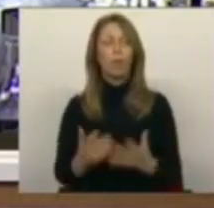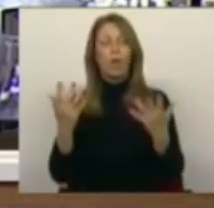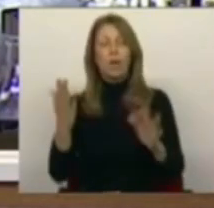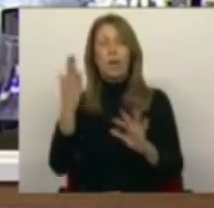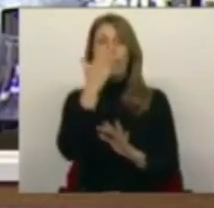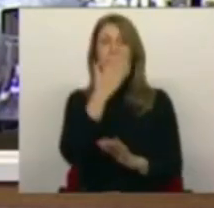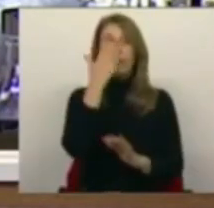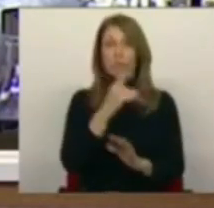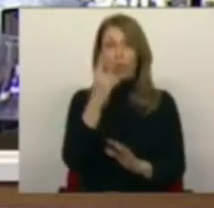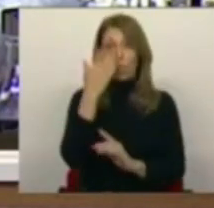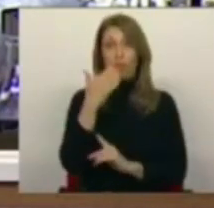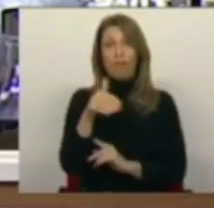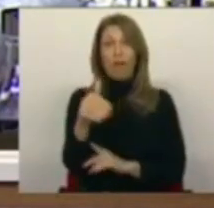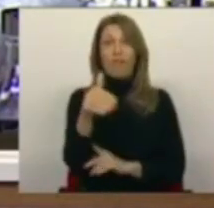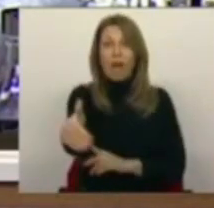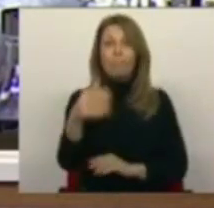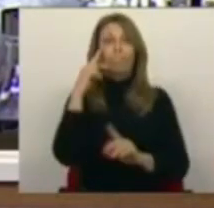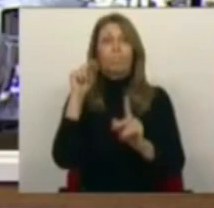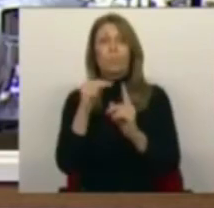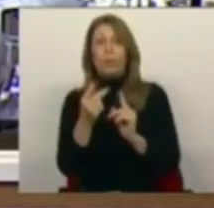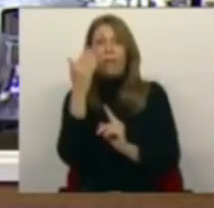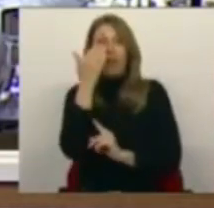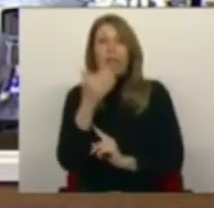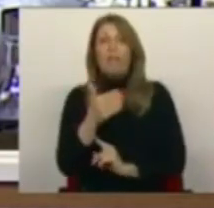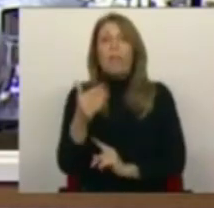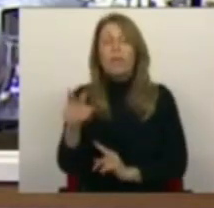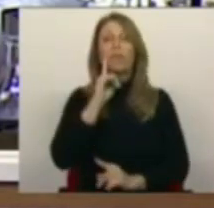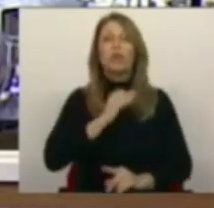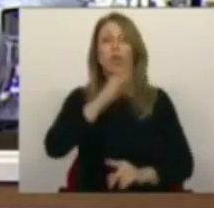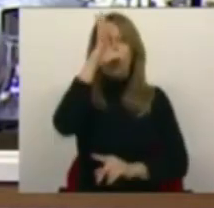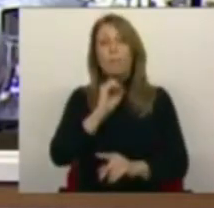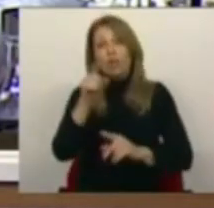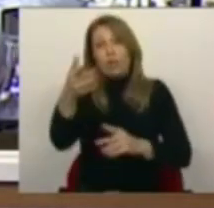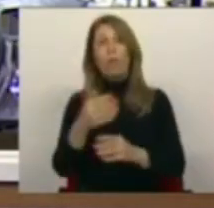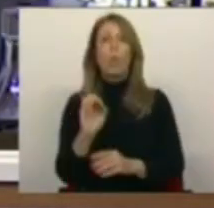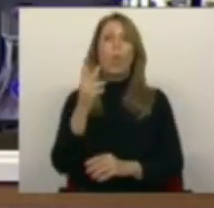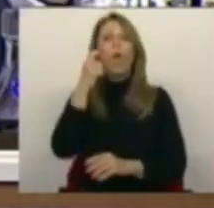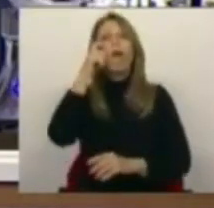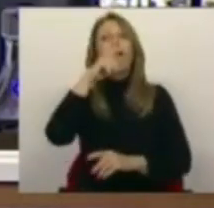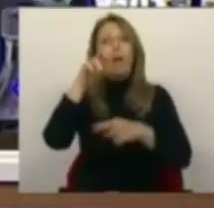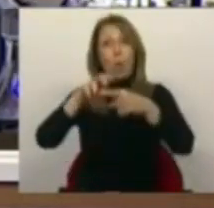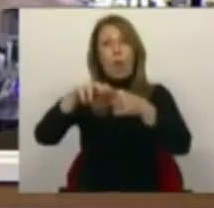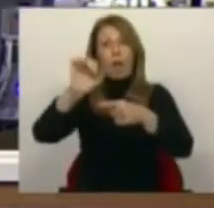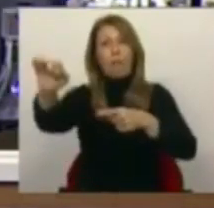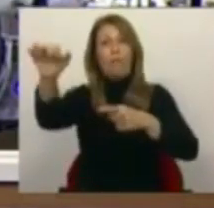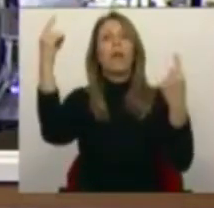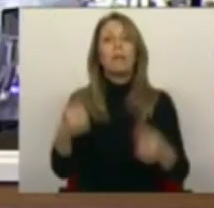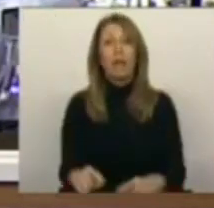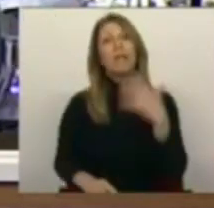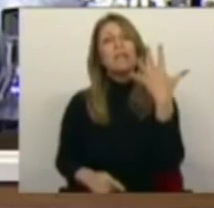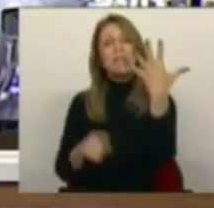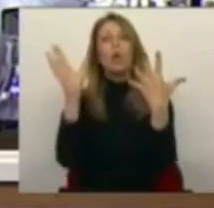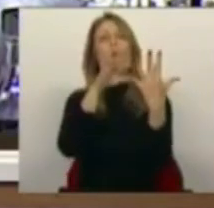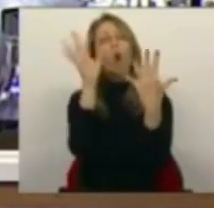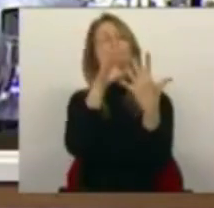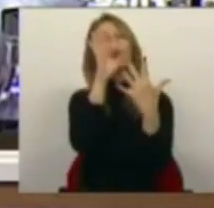quando se perspectivar que esse dia está prestes a chegar, a Senhora Ministra, ou quem estiver no seu lugar, vai ter que tomar uma de cinco opções. Isto é uma espécie de quiz. Uma de cinco opções.